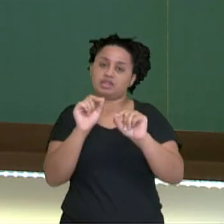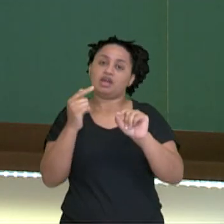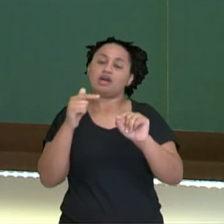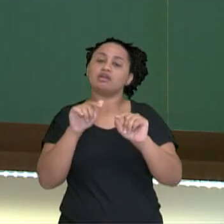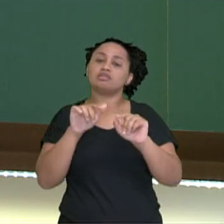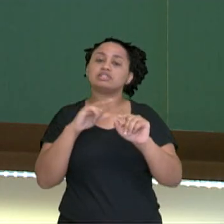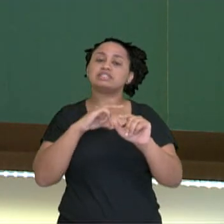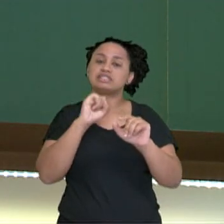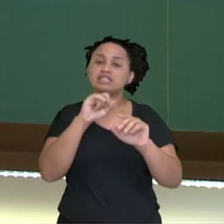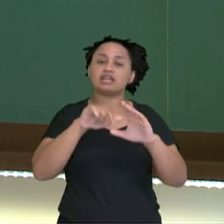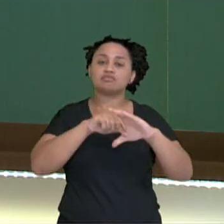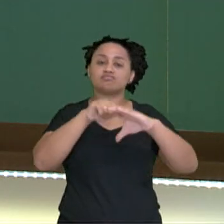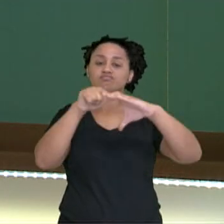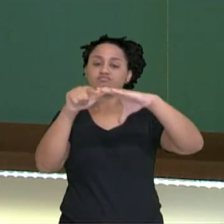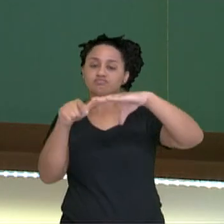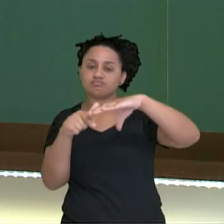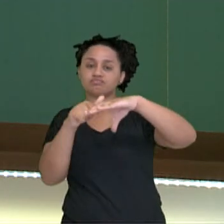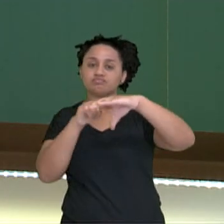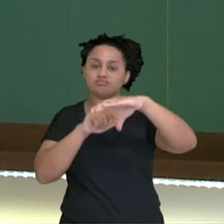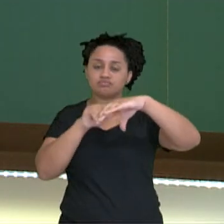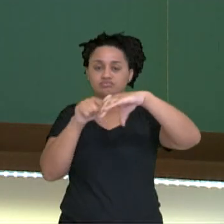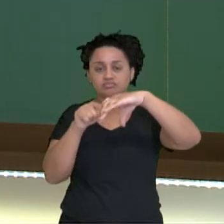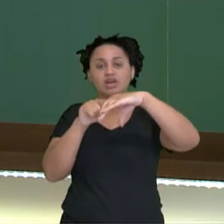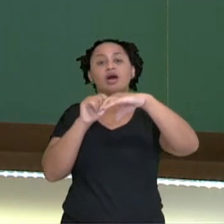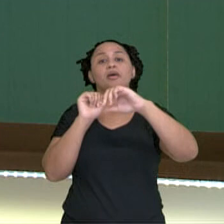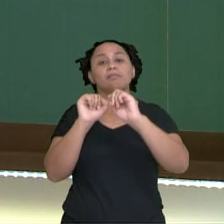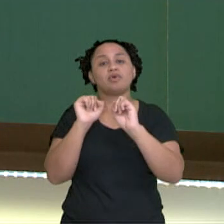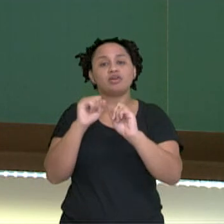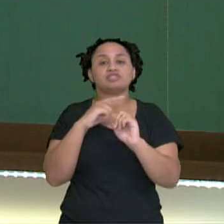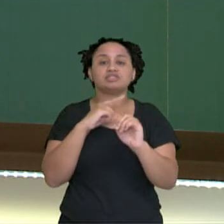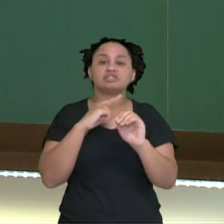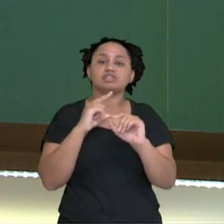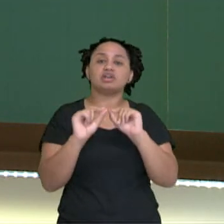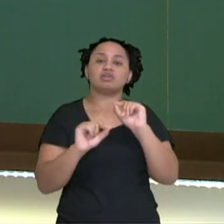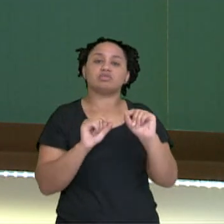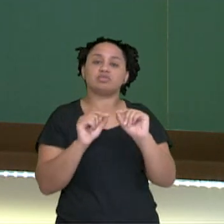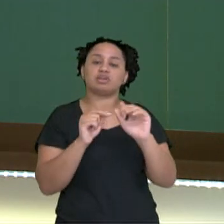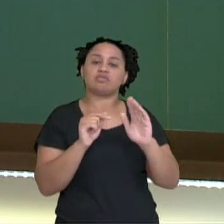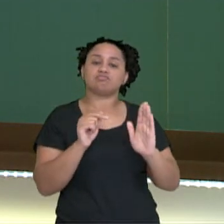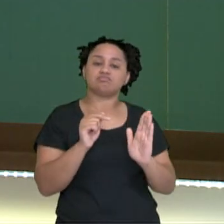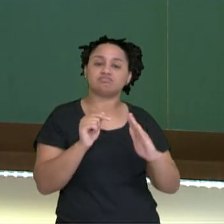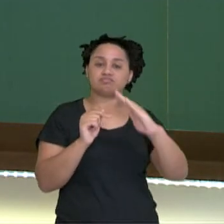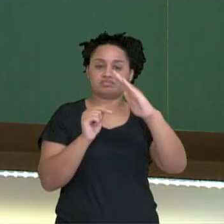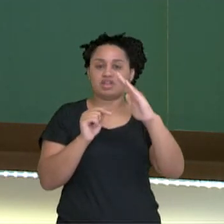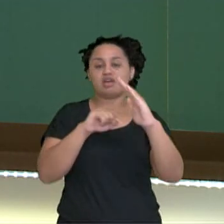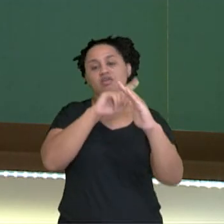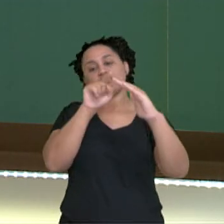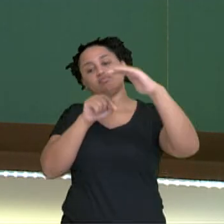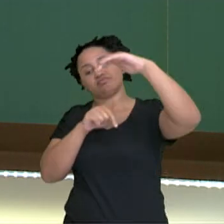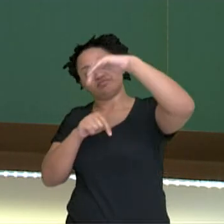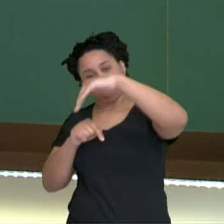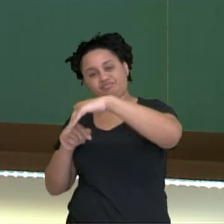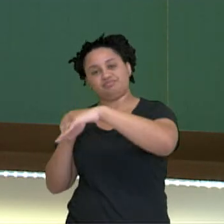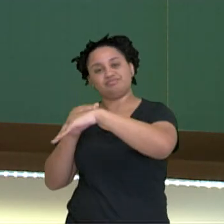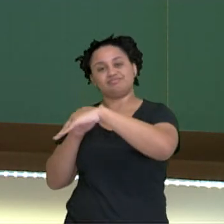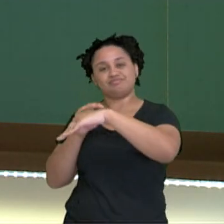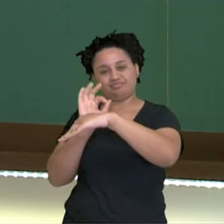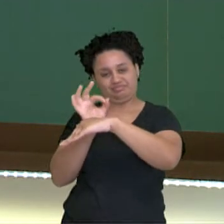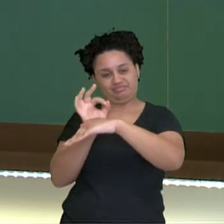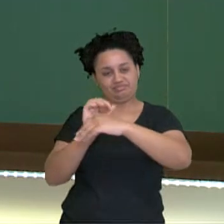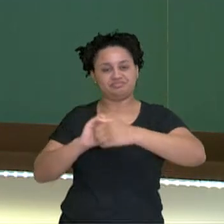uma trajetória curva, elas podem apresentar um ramo crescente e um ramo